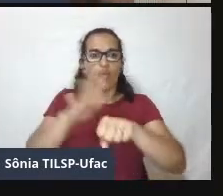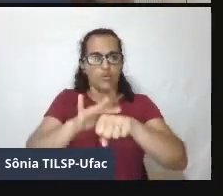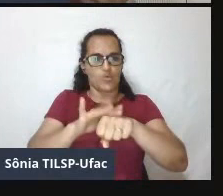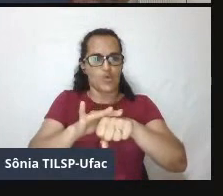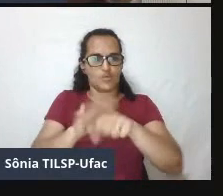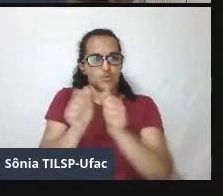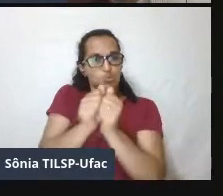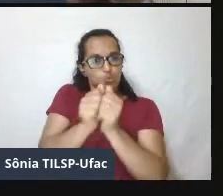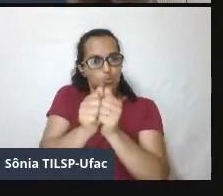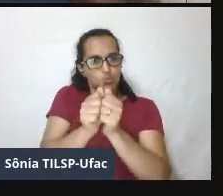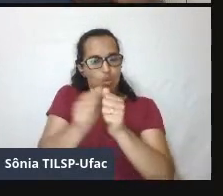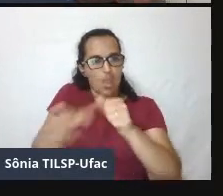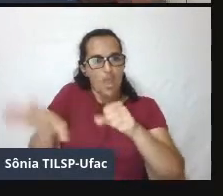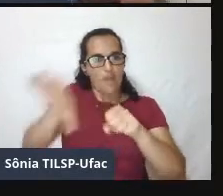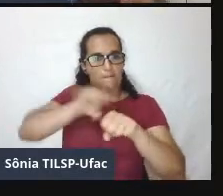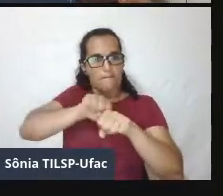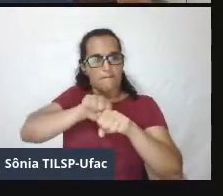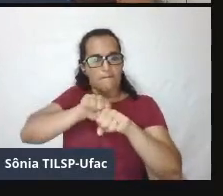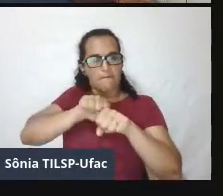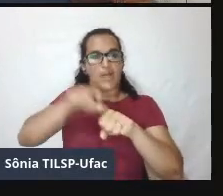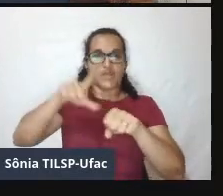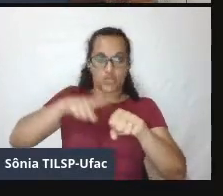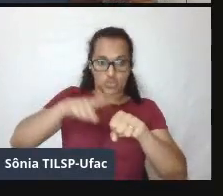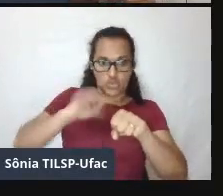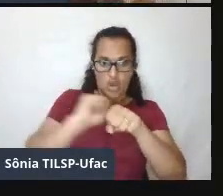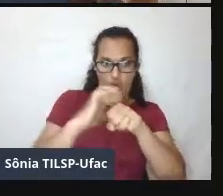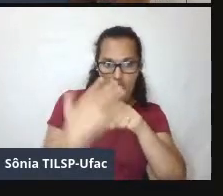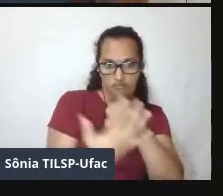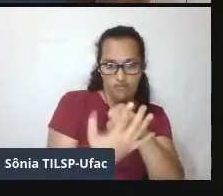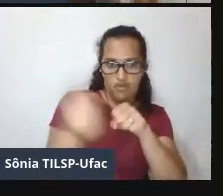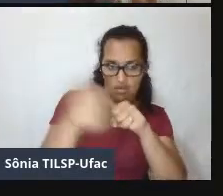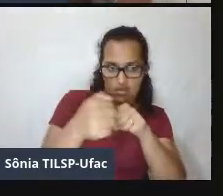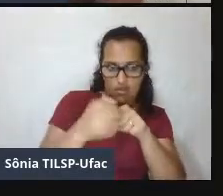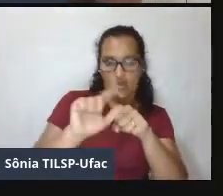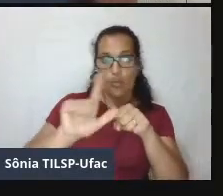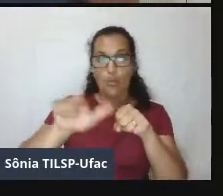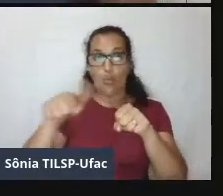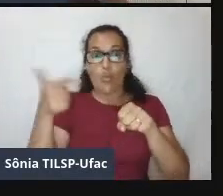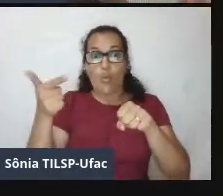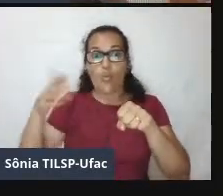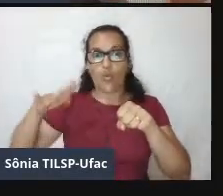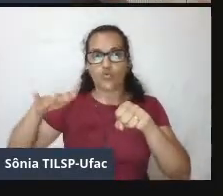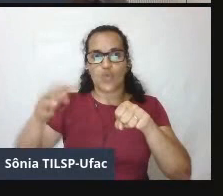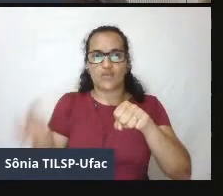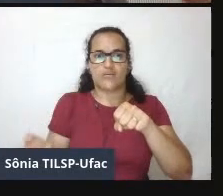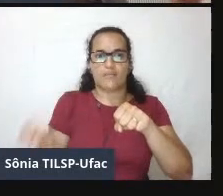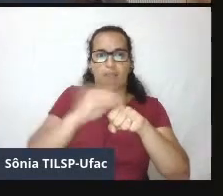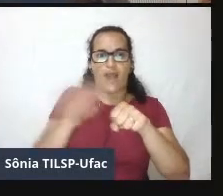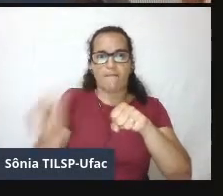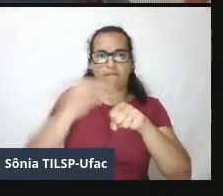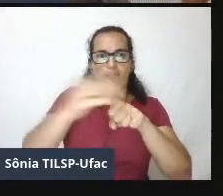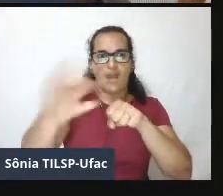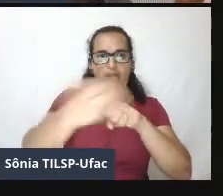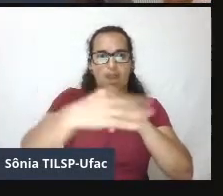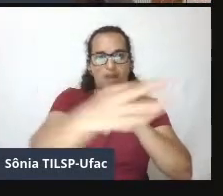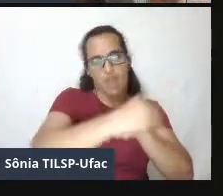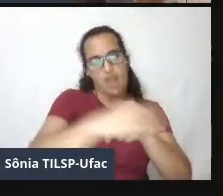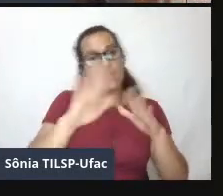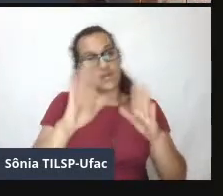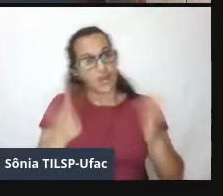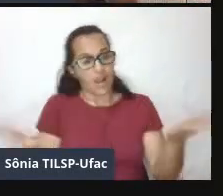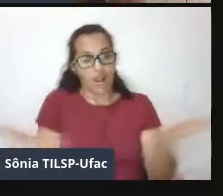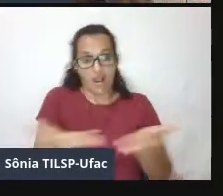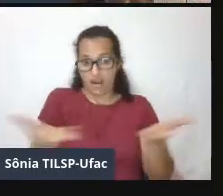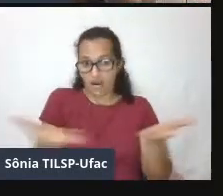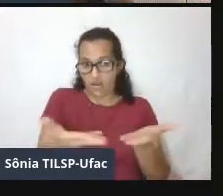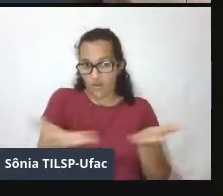Covid-19. Hoje, em setembro de 2020, eu posso dizer para vocês que a Covid está começando a sair do cenário. Agora a gente